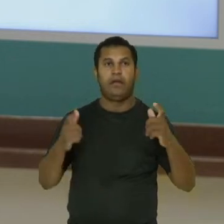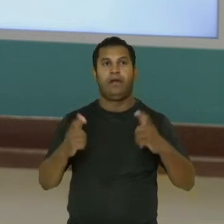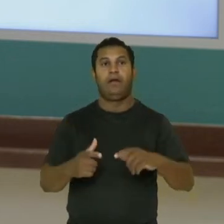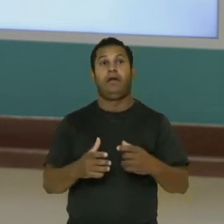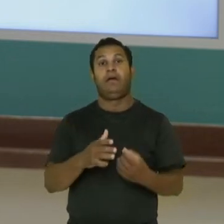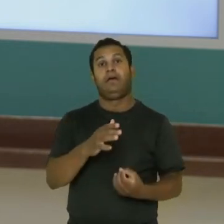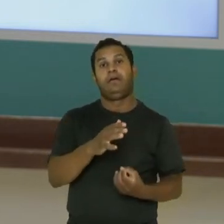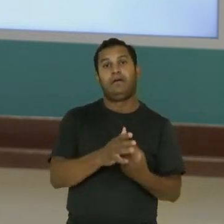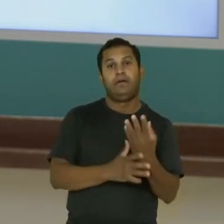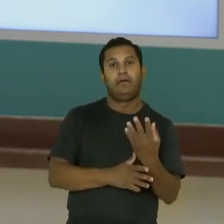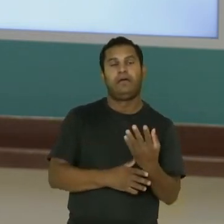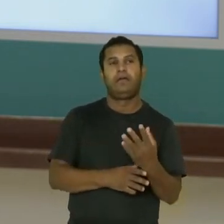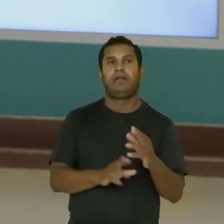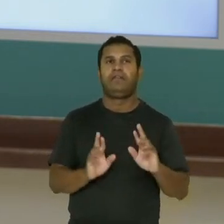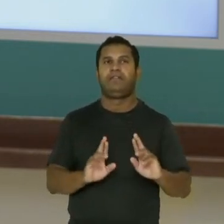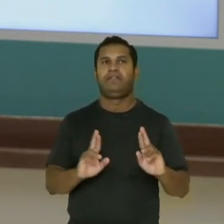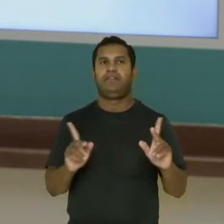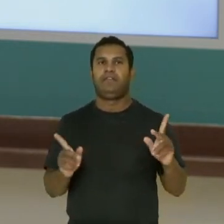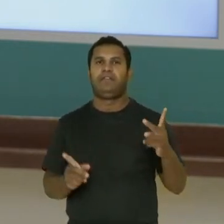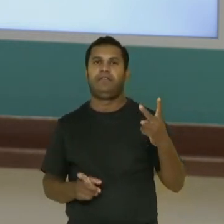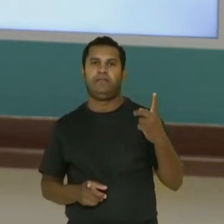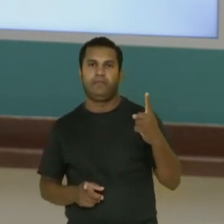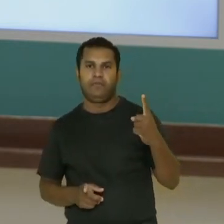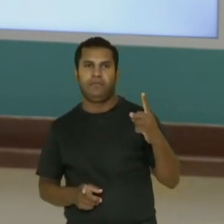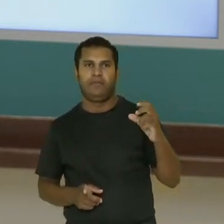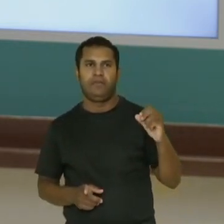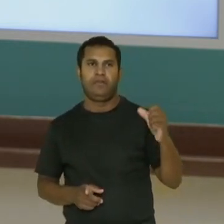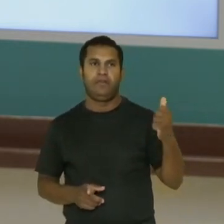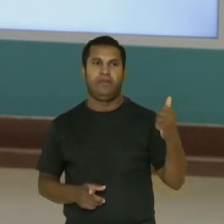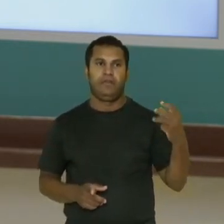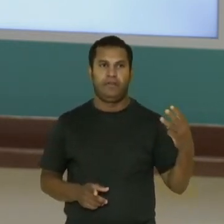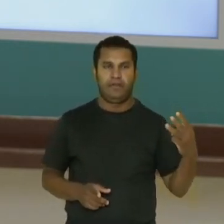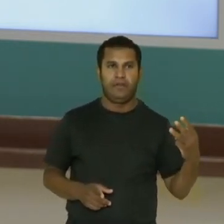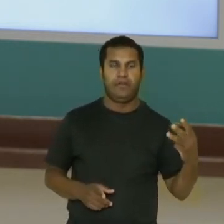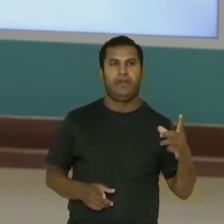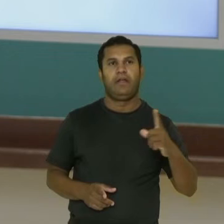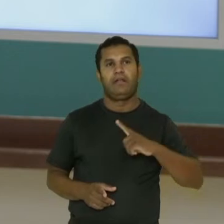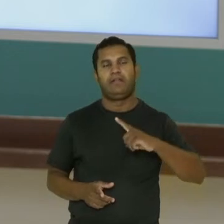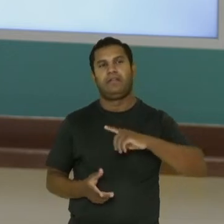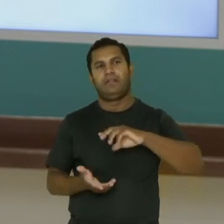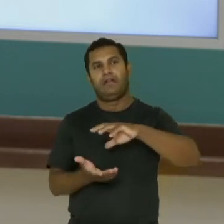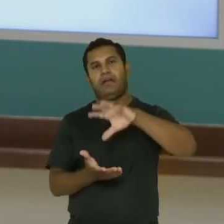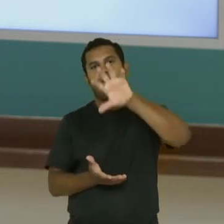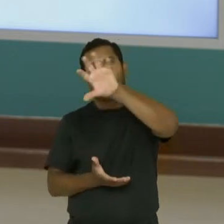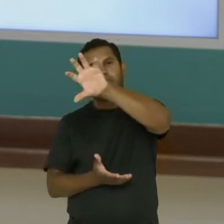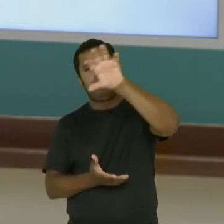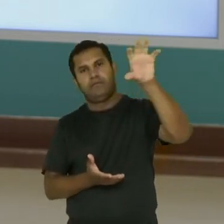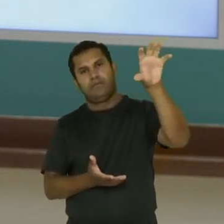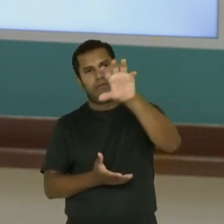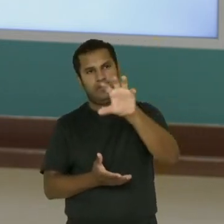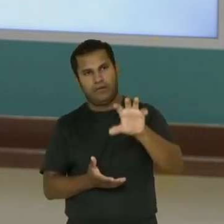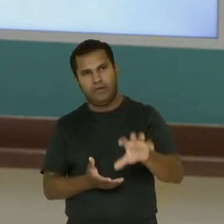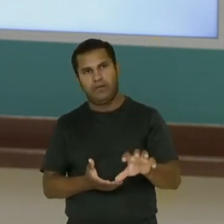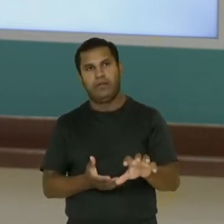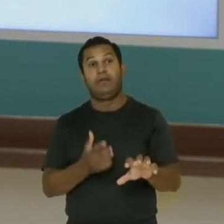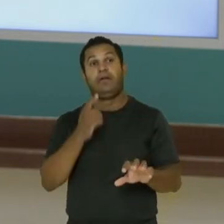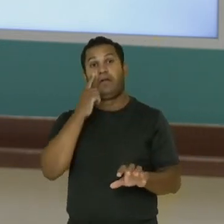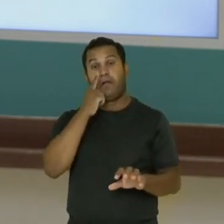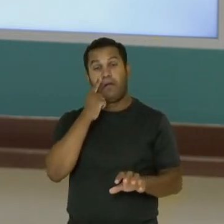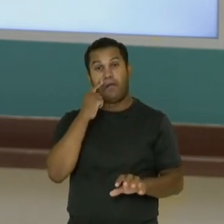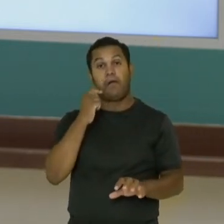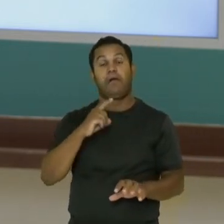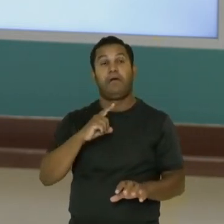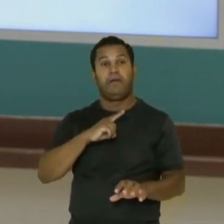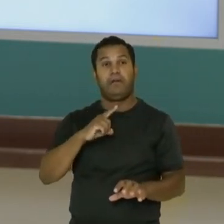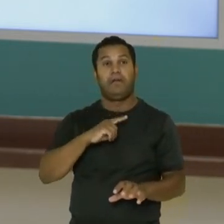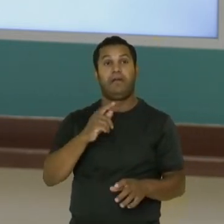de 1913, aqui nós vamos ter outras características. Foram considerados aspectos socioeconômicos,